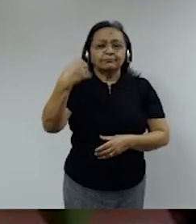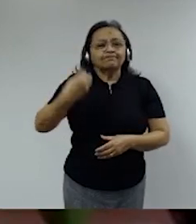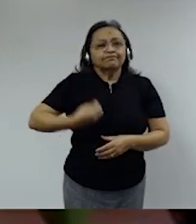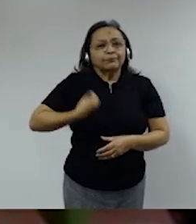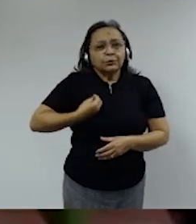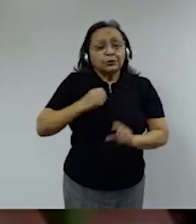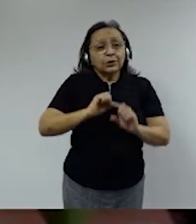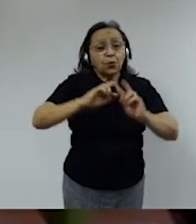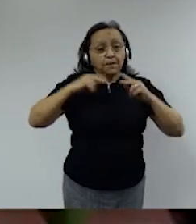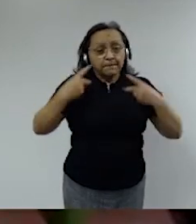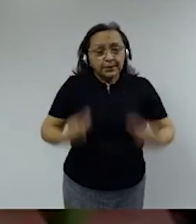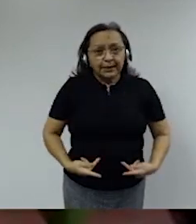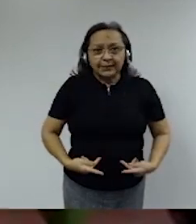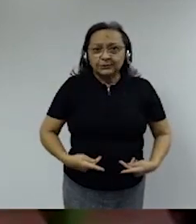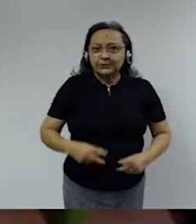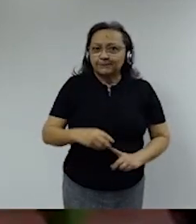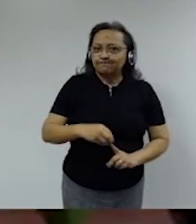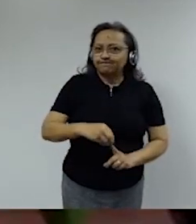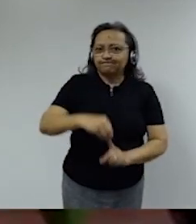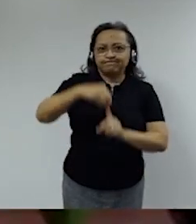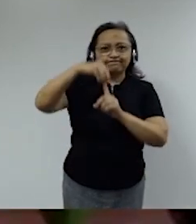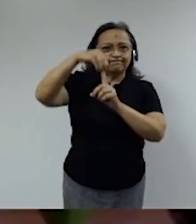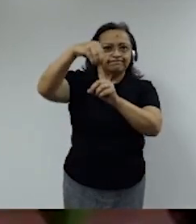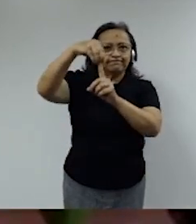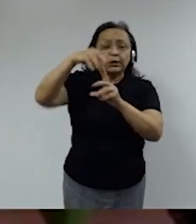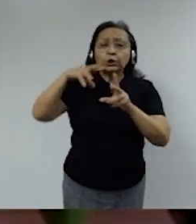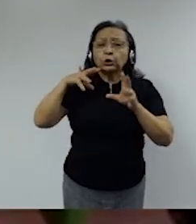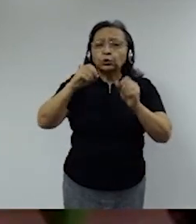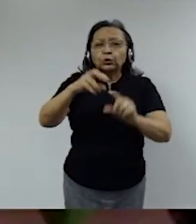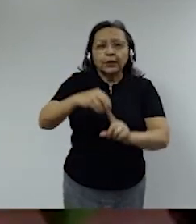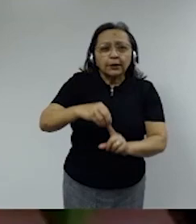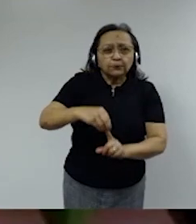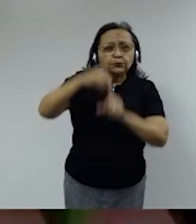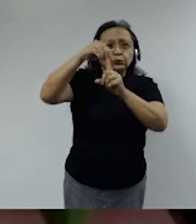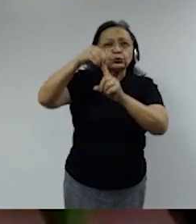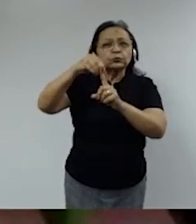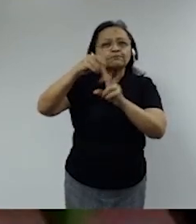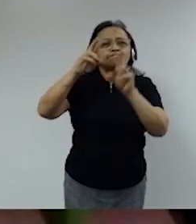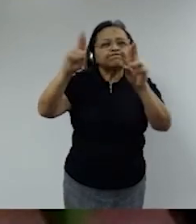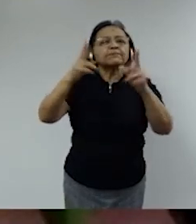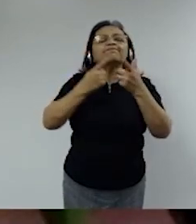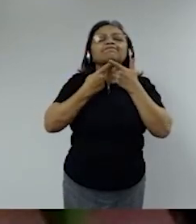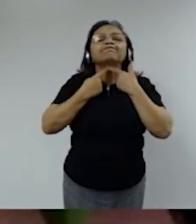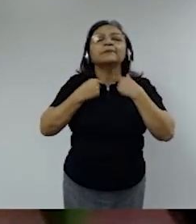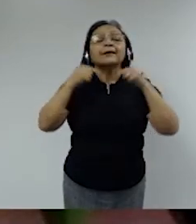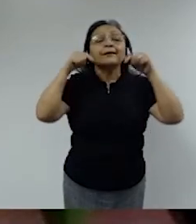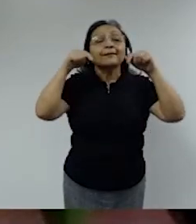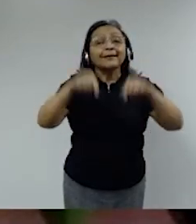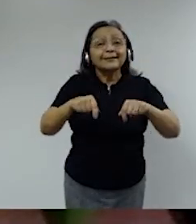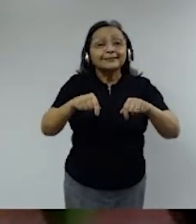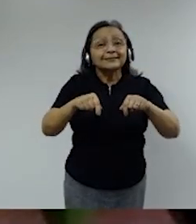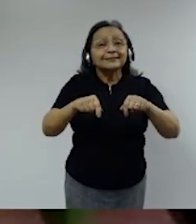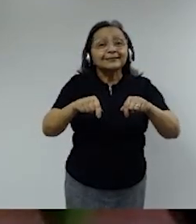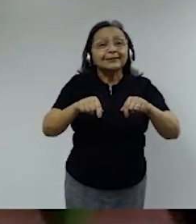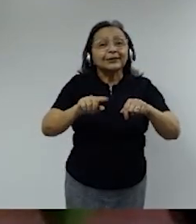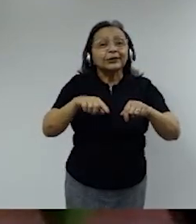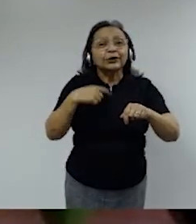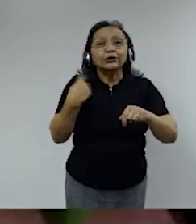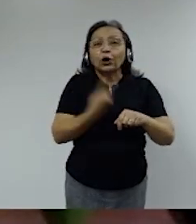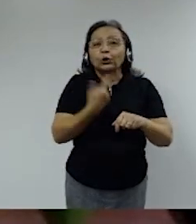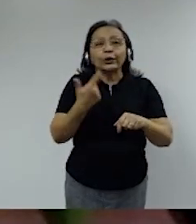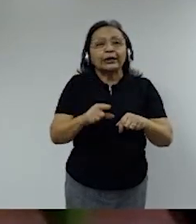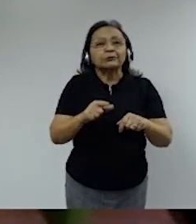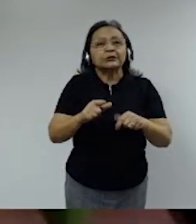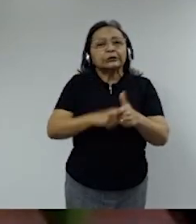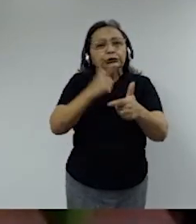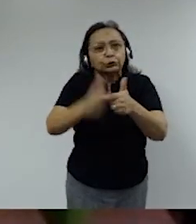da humanidade que é ímpar, e tudo que é ímpar tende a ser desejado. E esta nós não queremos que se repita.